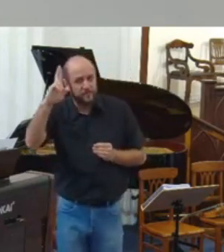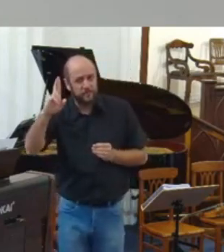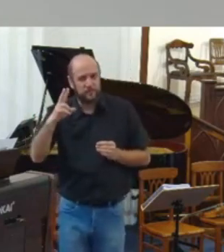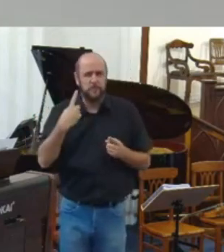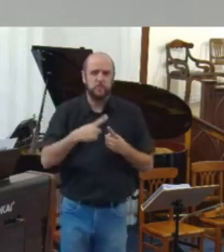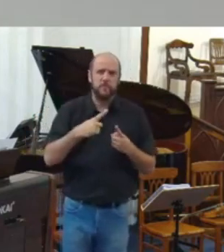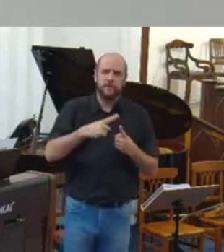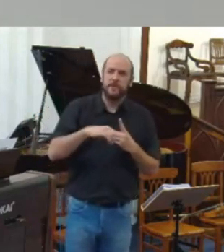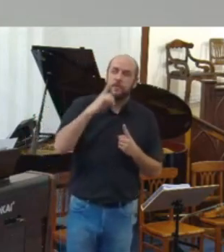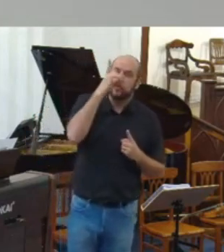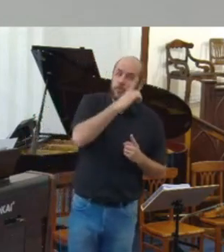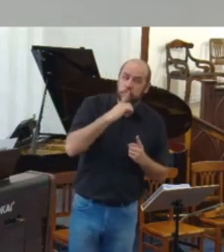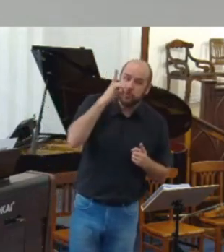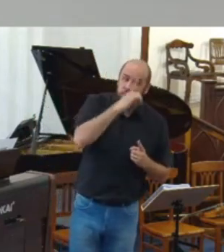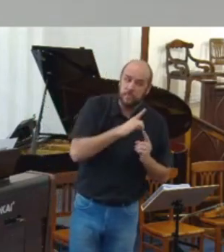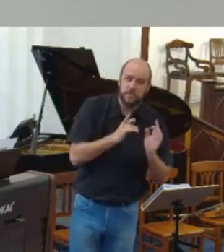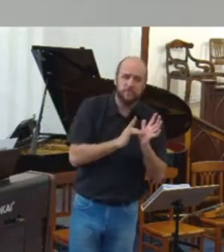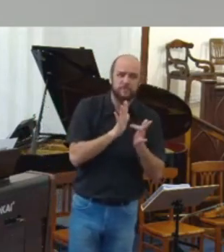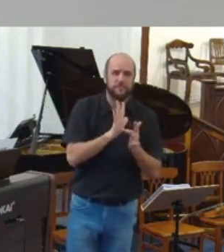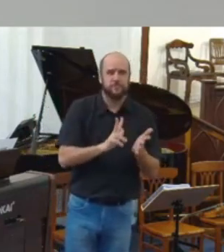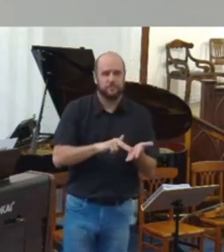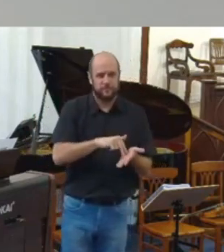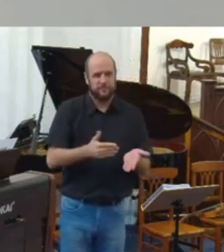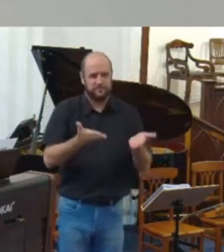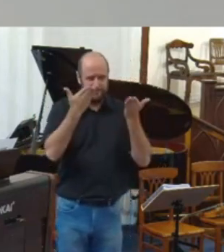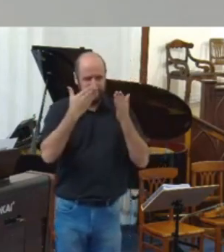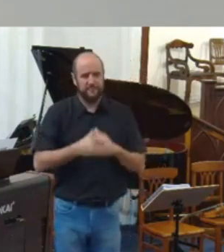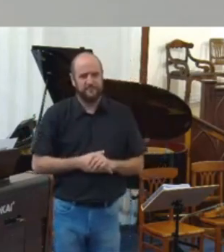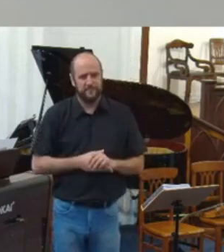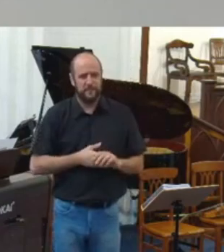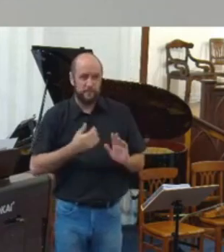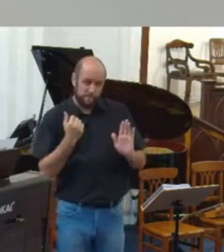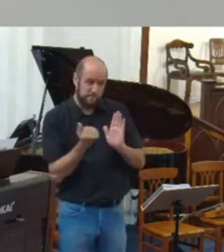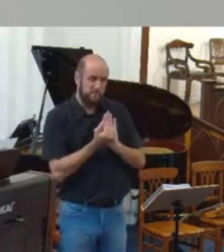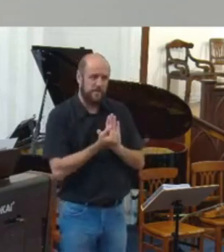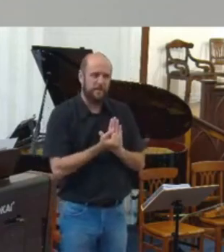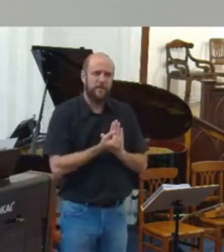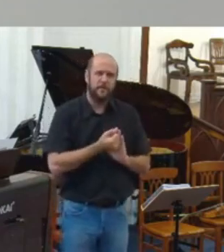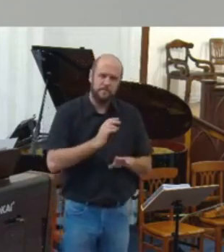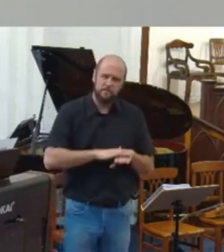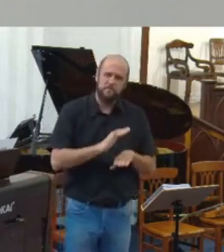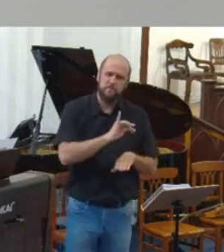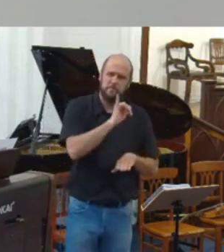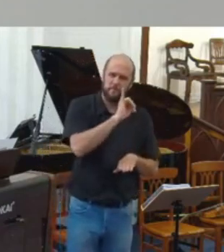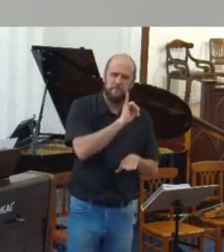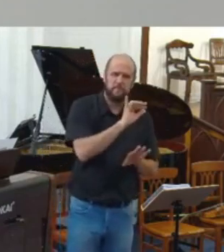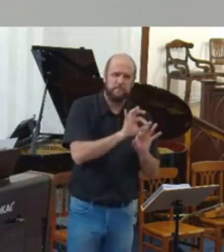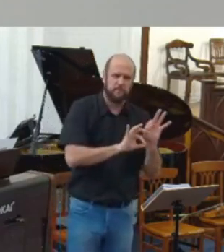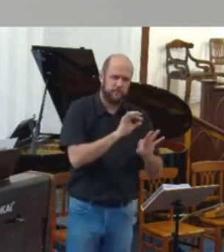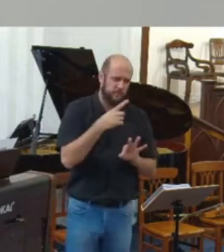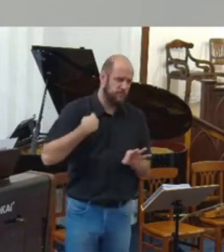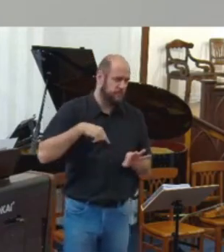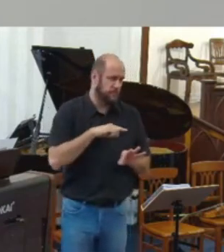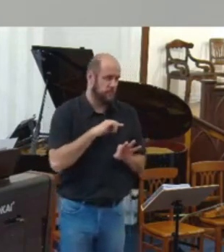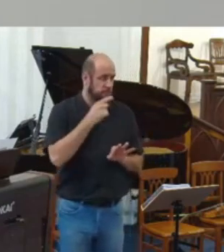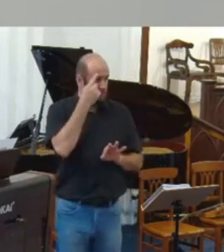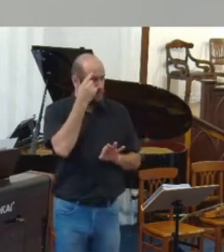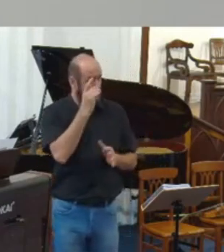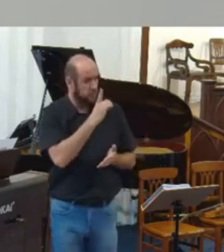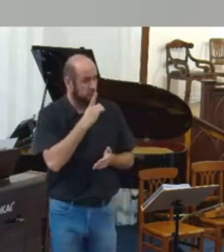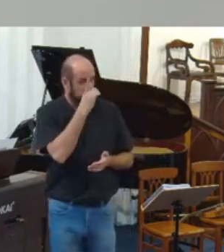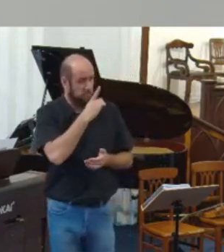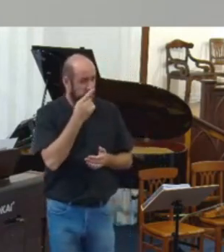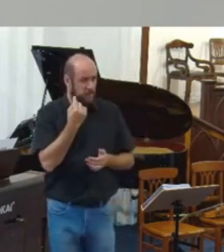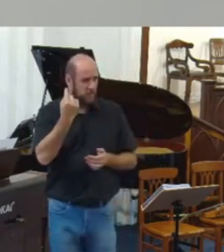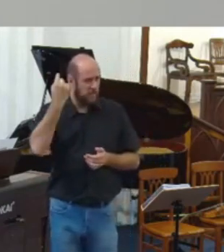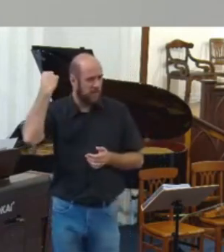foi nesse dia que ele apareceu. Essa é a maior marca, e esse é o maior motivo para nós termos o domingo desde os